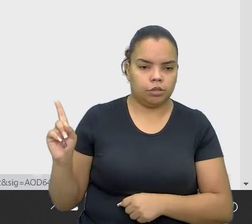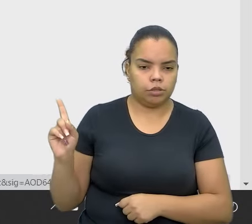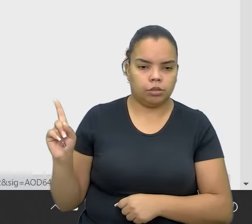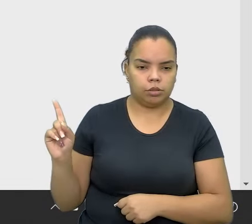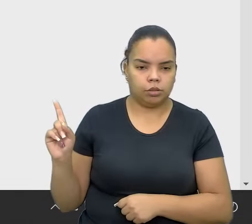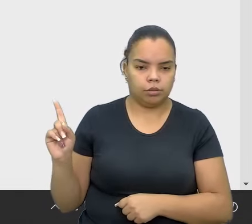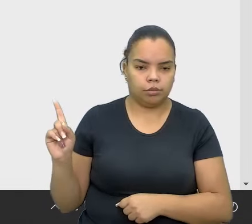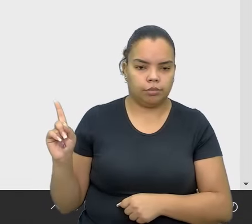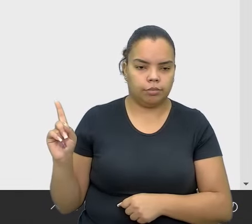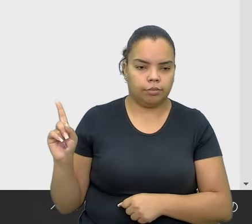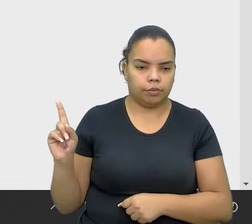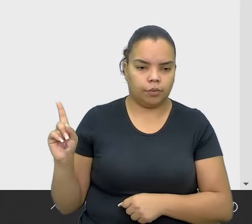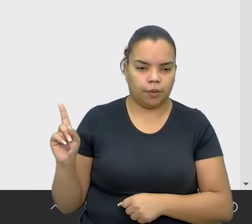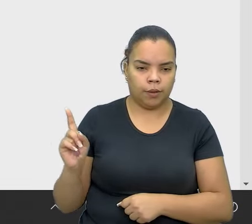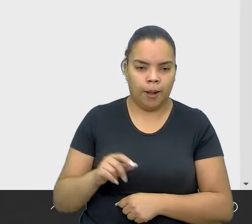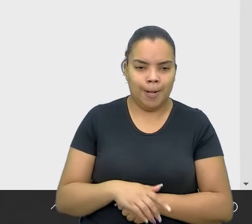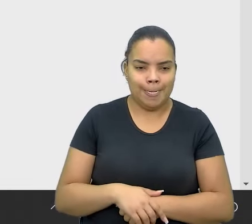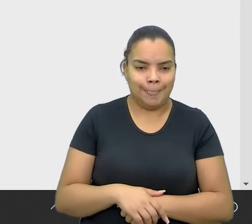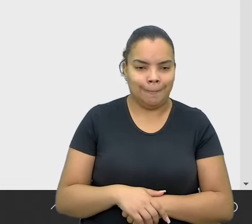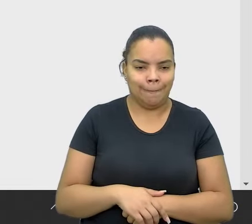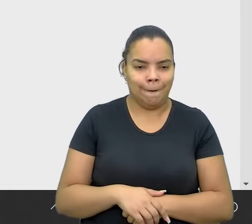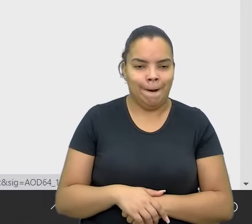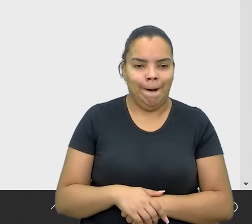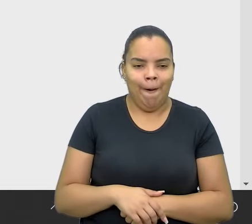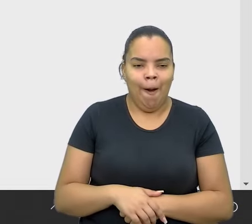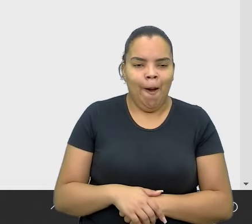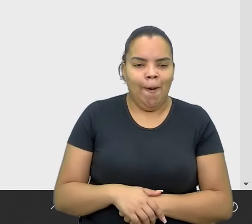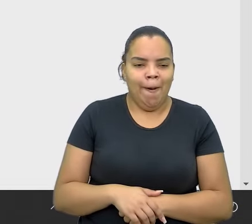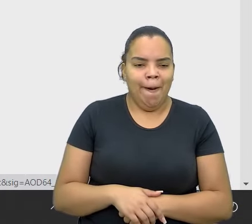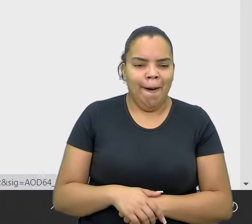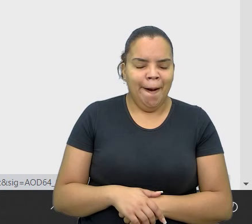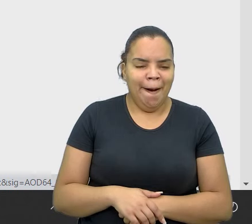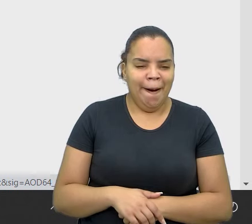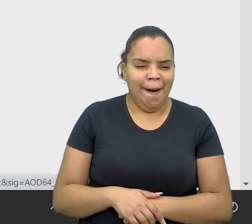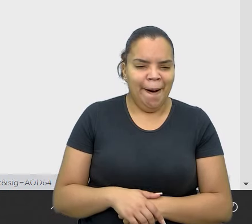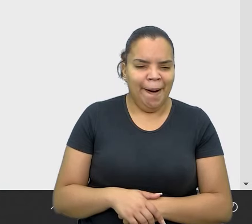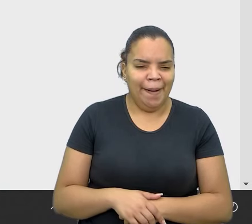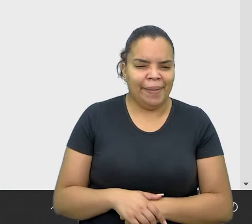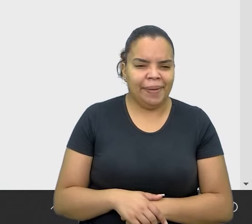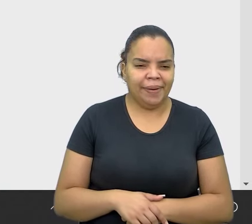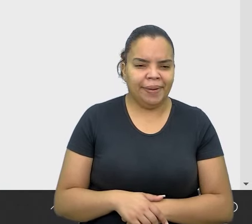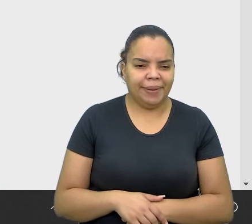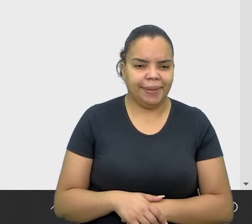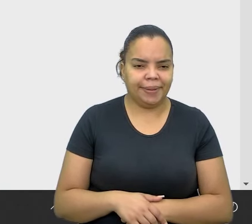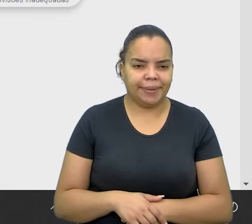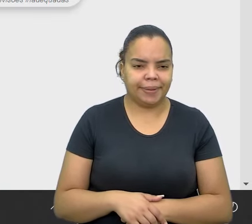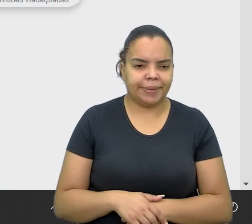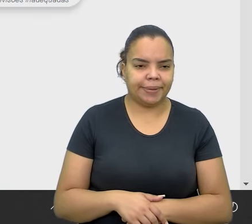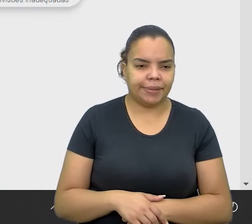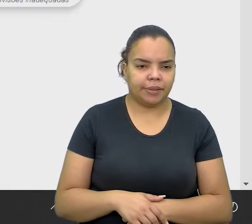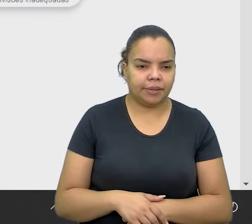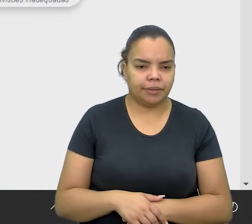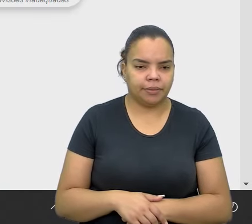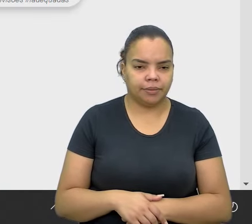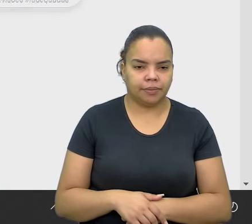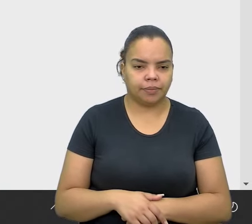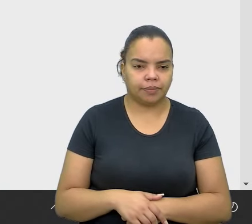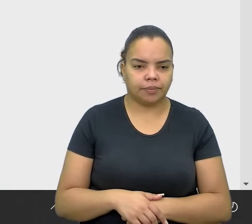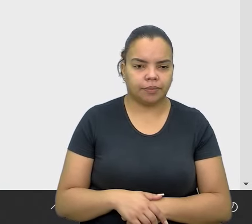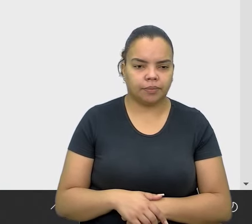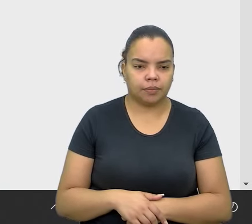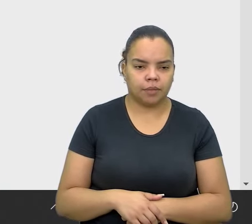o site aí do Novo Ensino Médio. Deixa eu colocar aqui. De baixo.